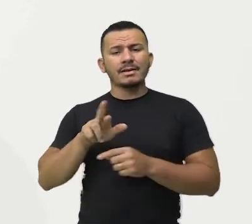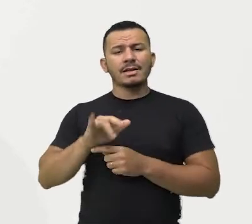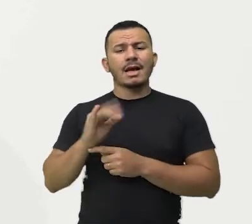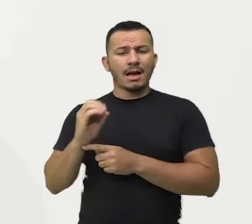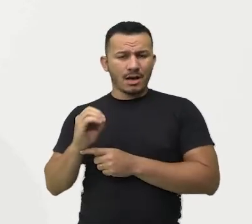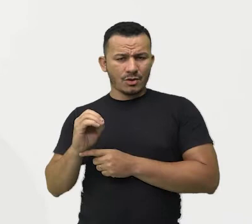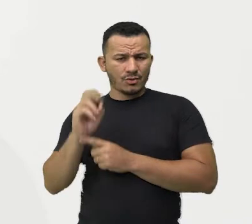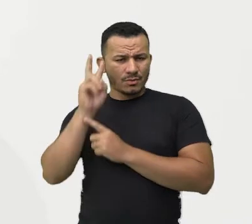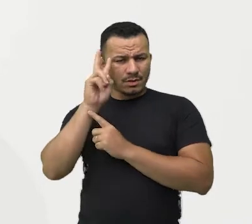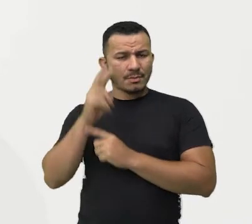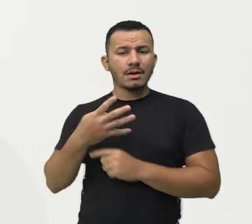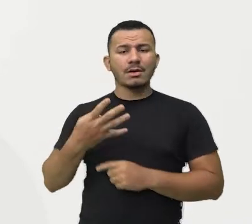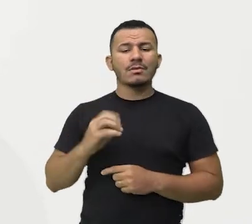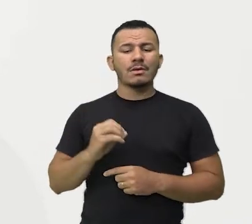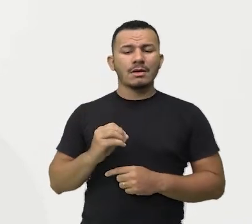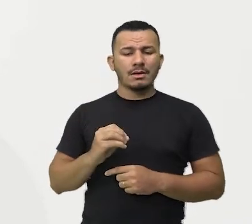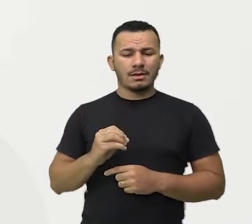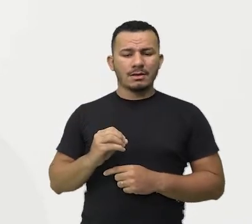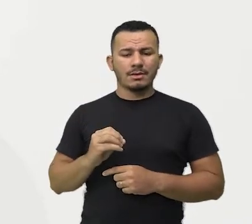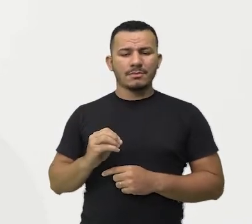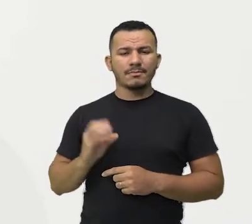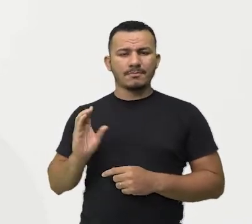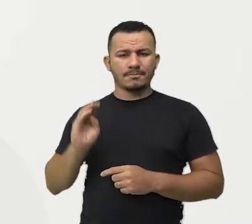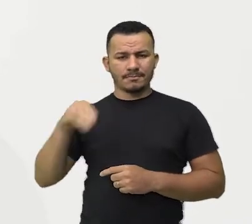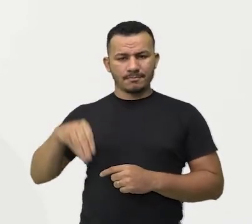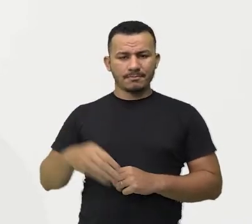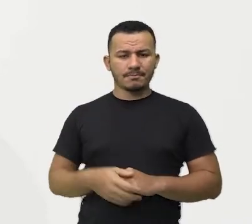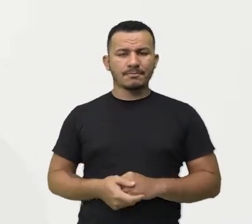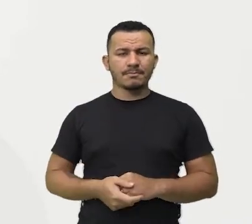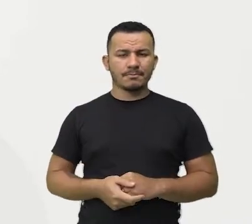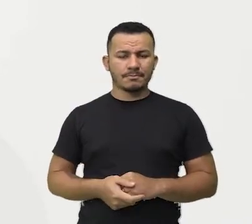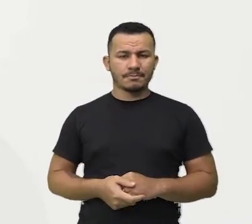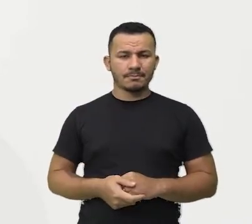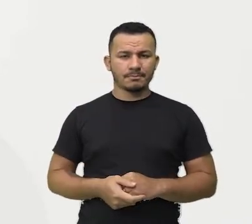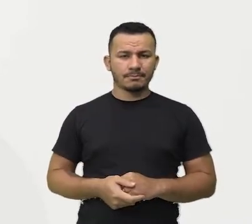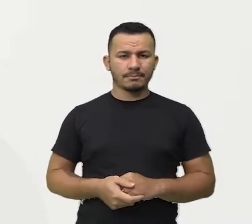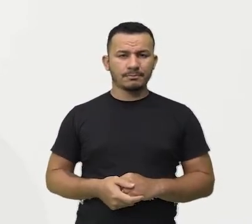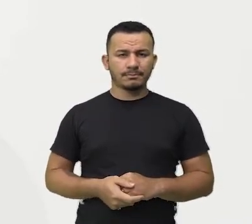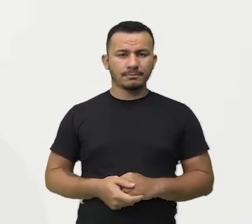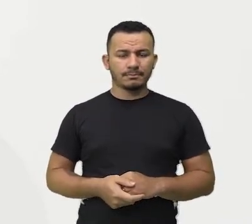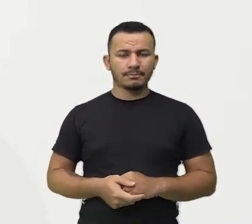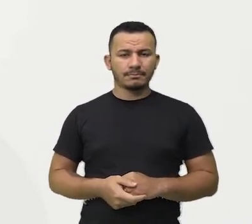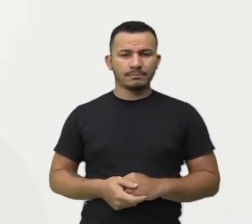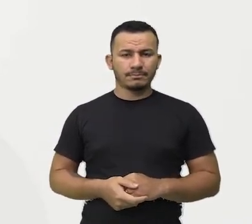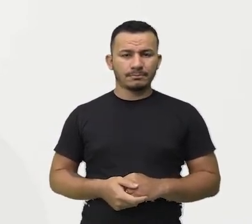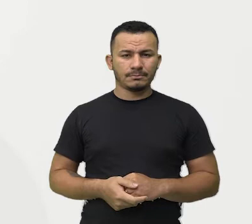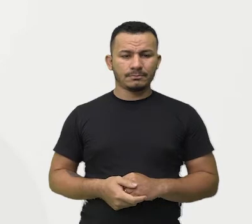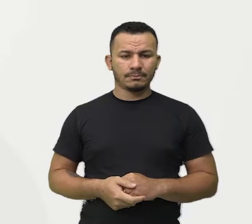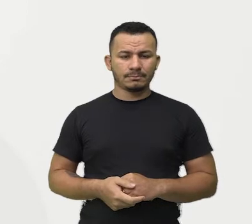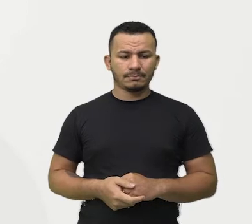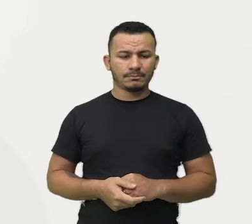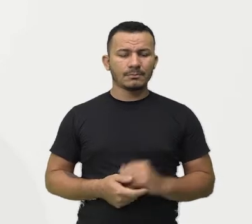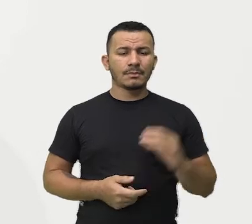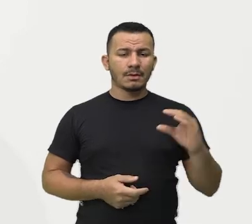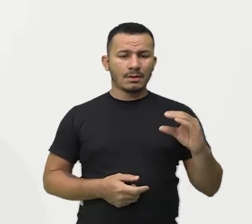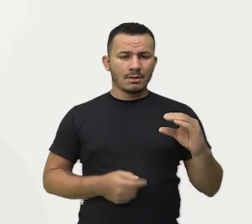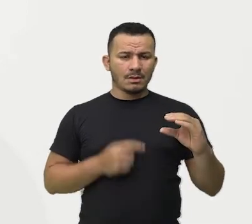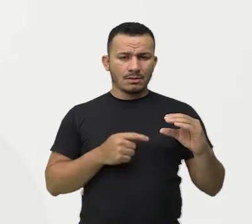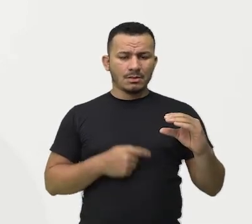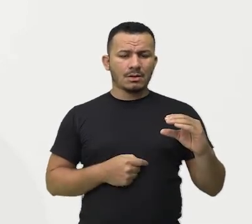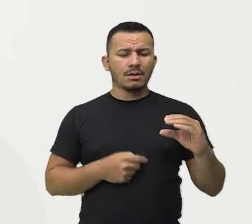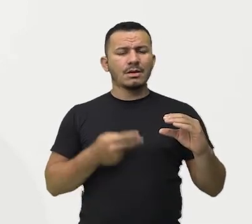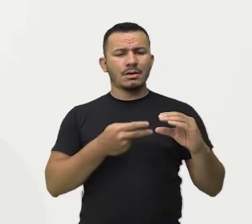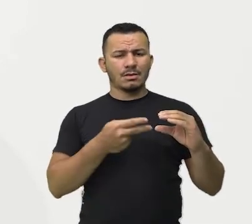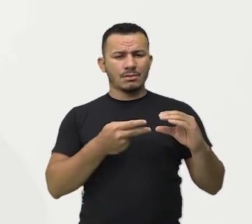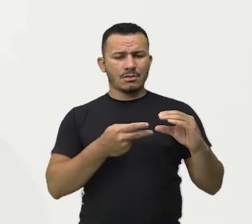3,14. Multiplicado pelo raio, que é 40. Vamos colocar a unidade, tá, pessoal? 40 centímetros. E